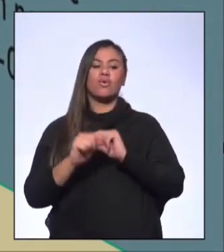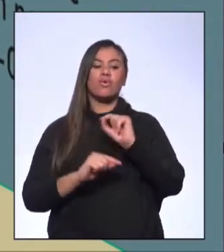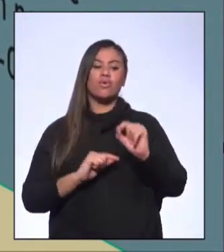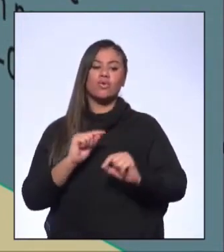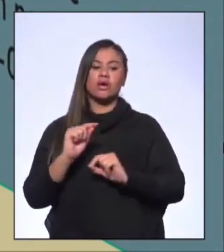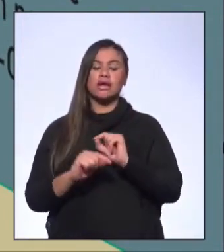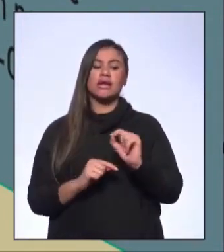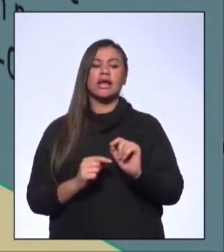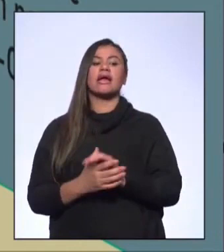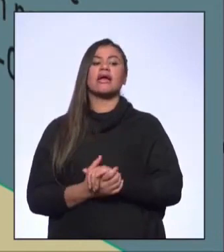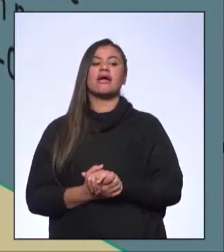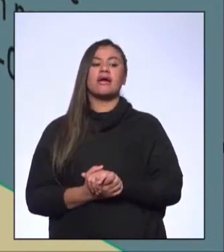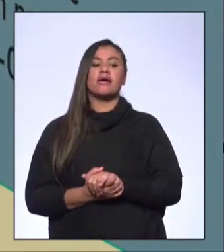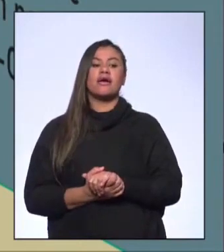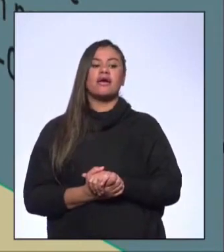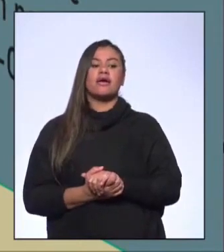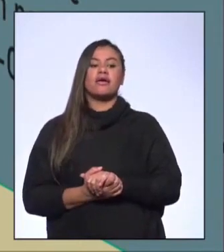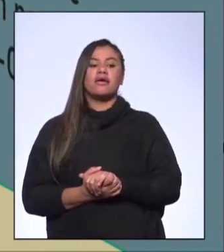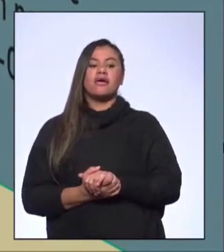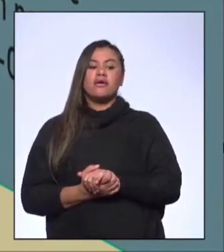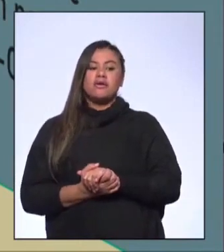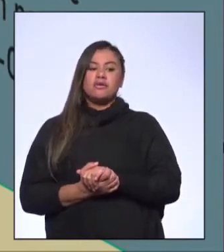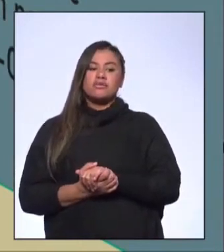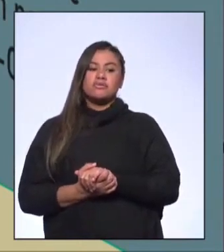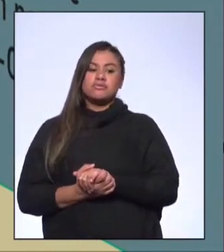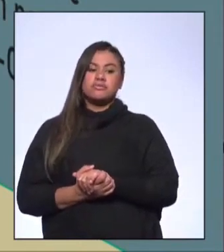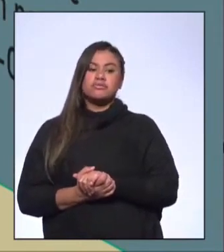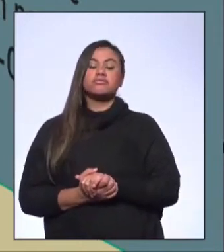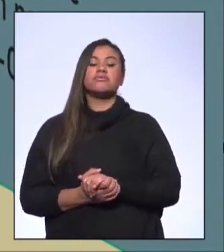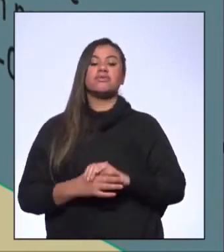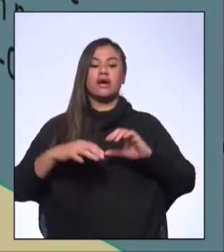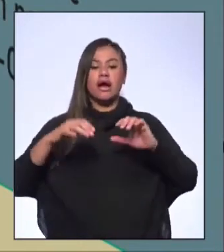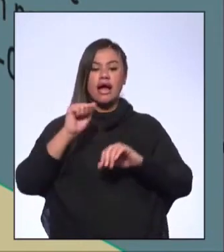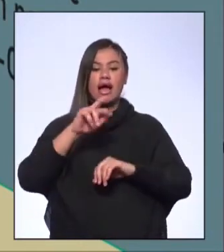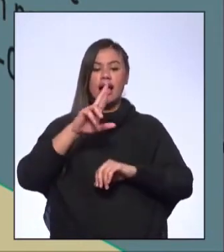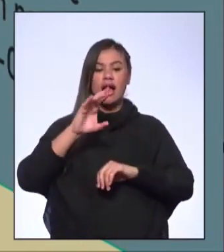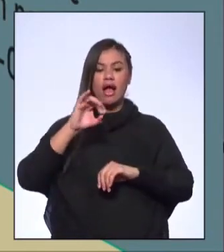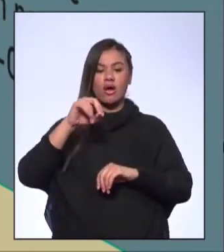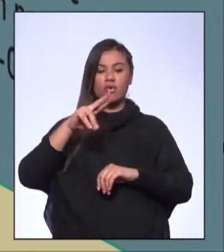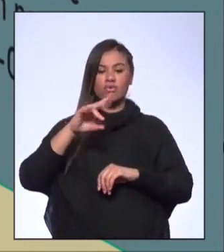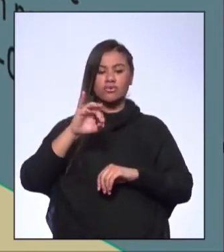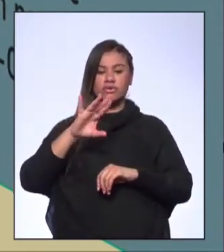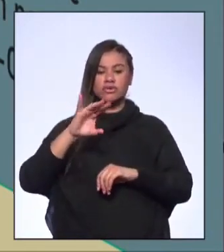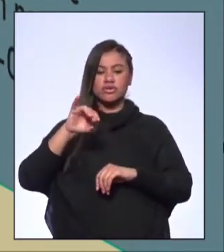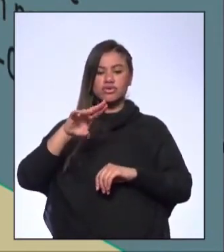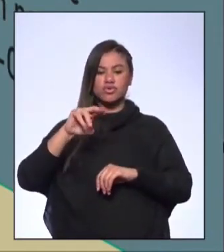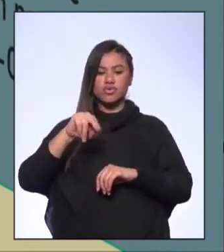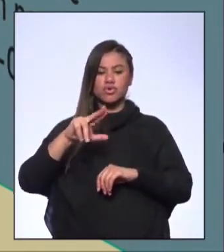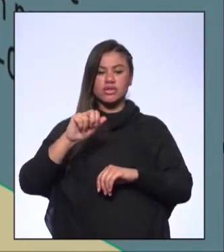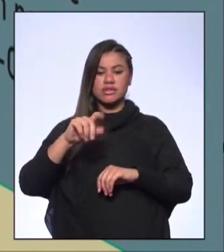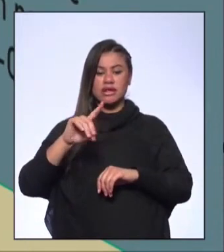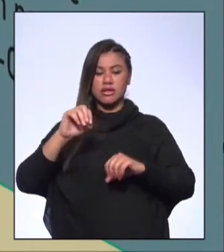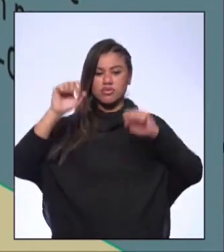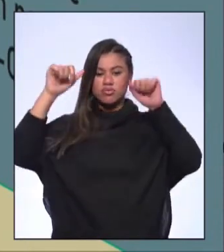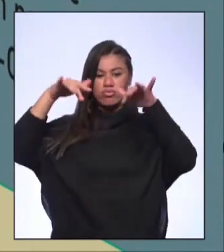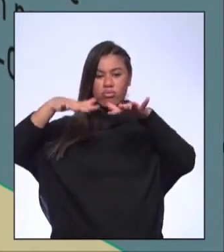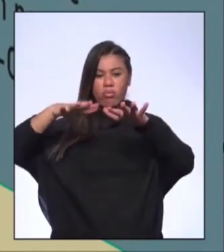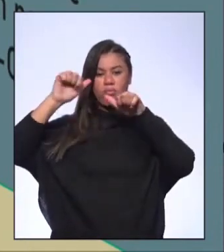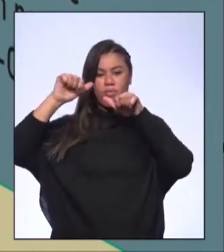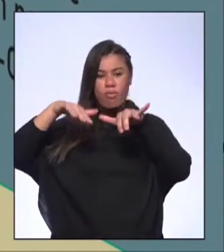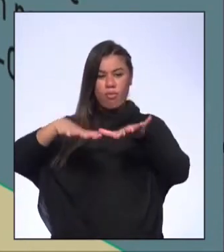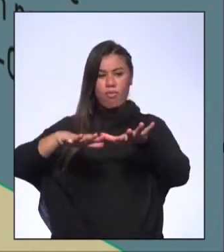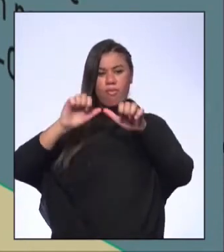aqueles aparelhos de ar-condicionado que usam recirculação do ar, eles representam um maior risco, vamos